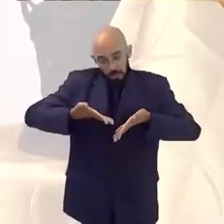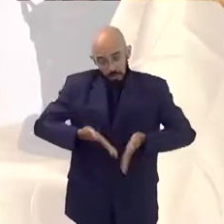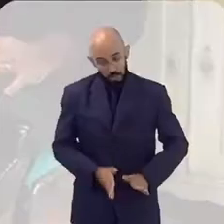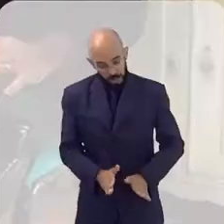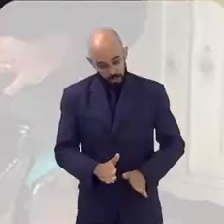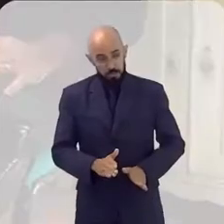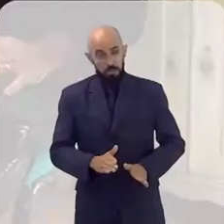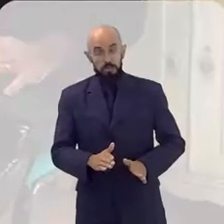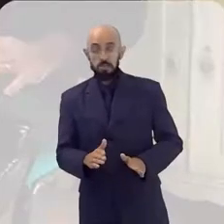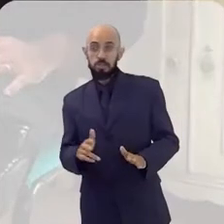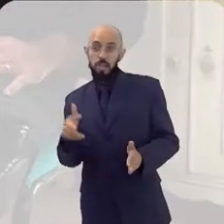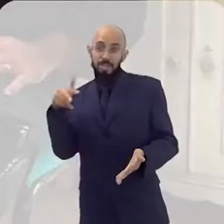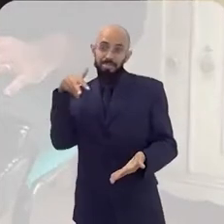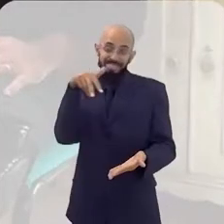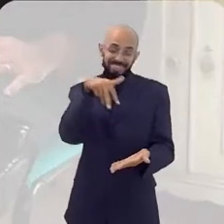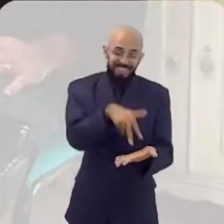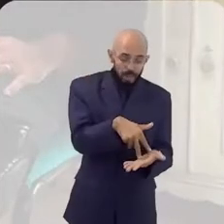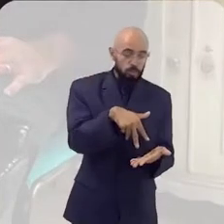você renasce já